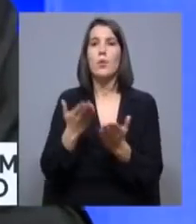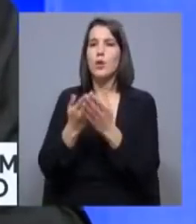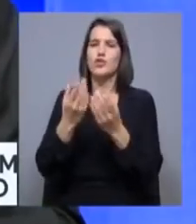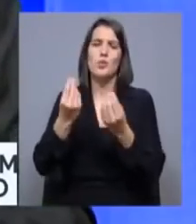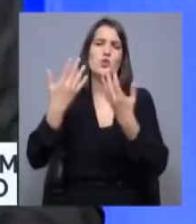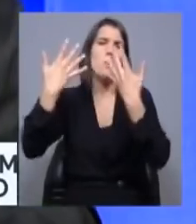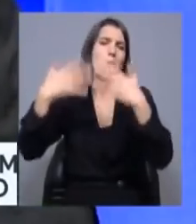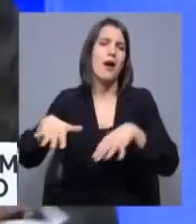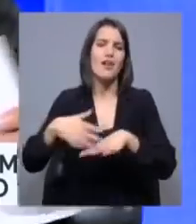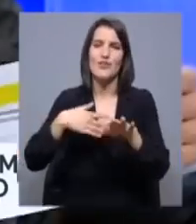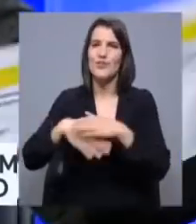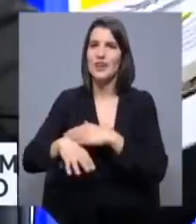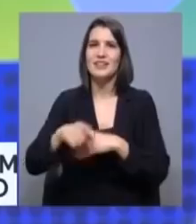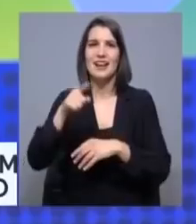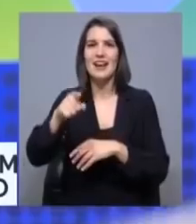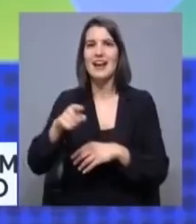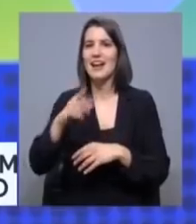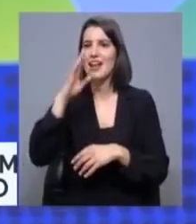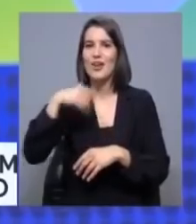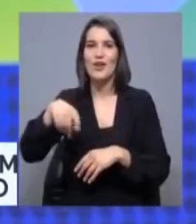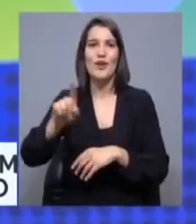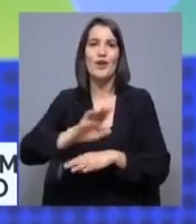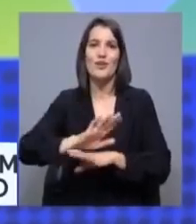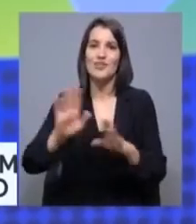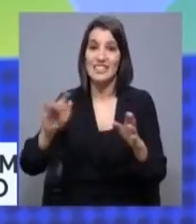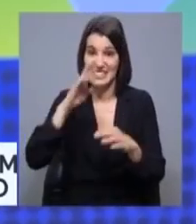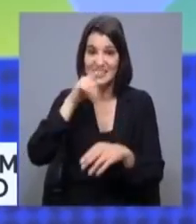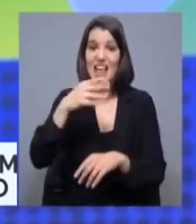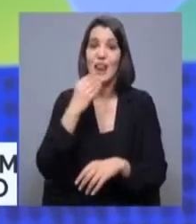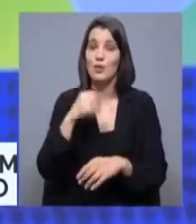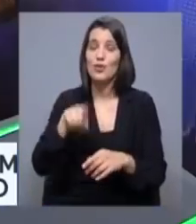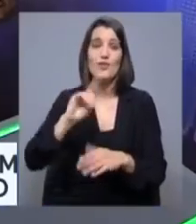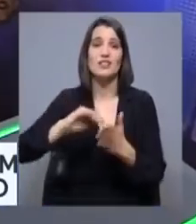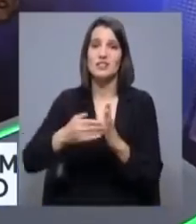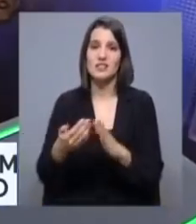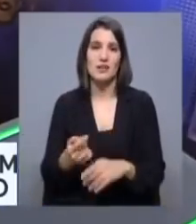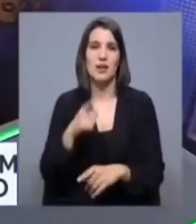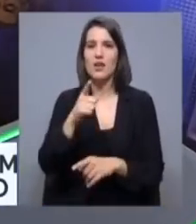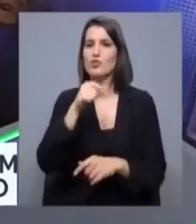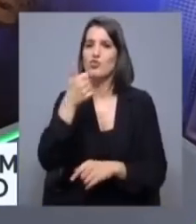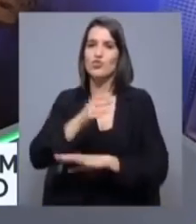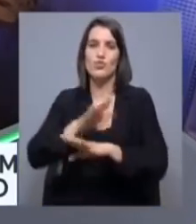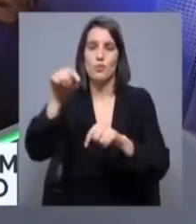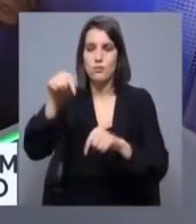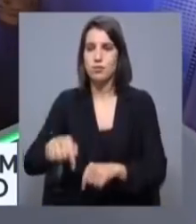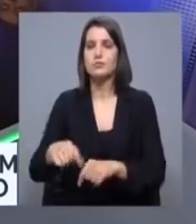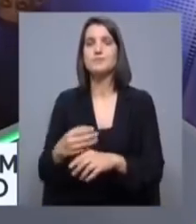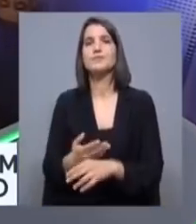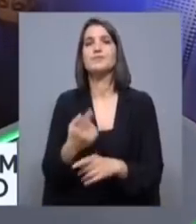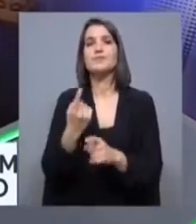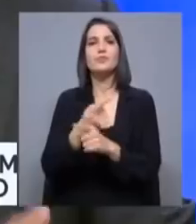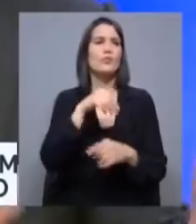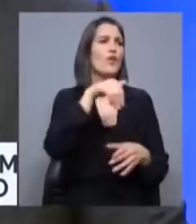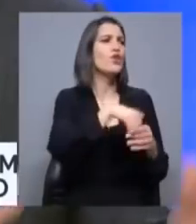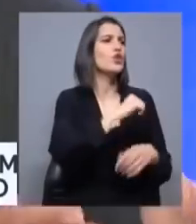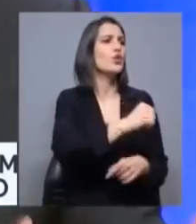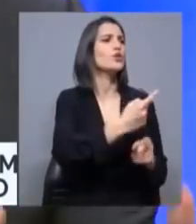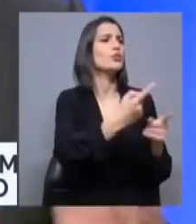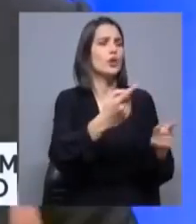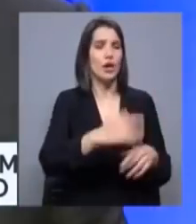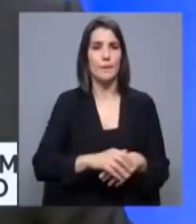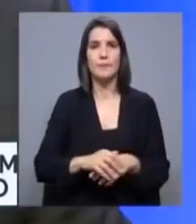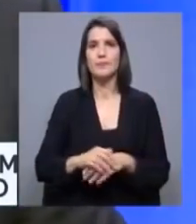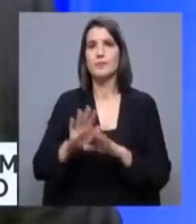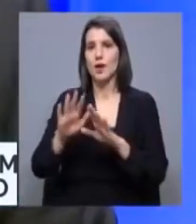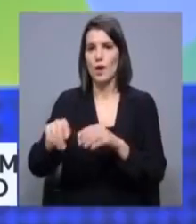fosse um aluno e nem sequer é uma crença que votaram contra as penas de corrupção não e como é que ele é muito alguma partido que se